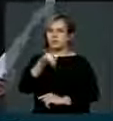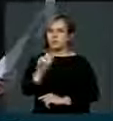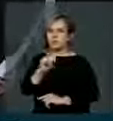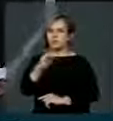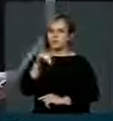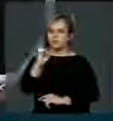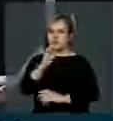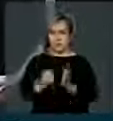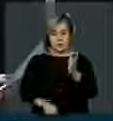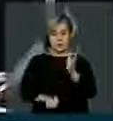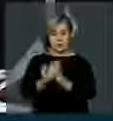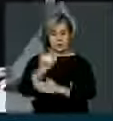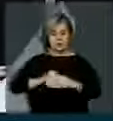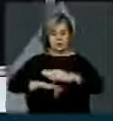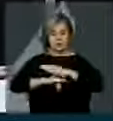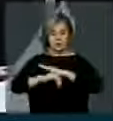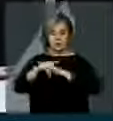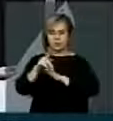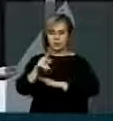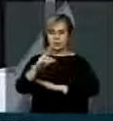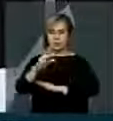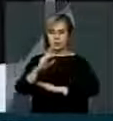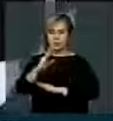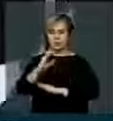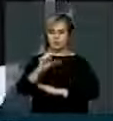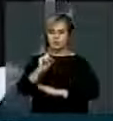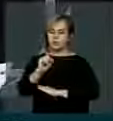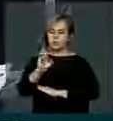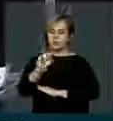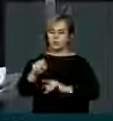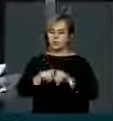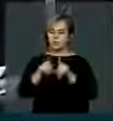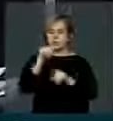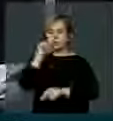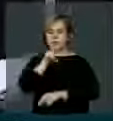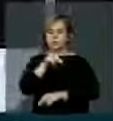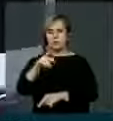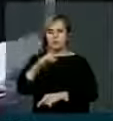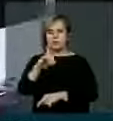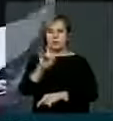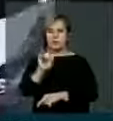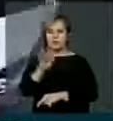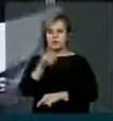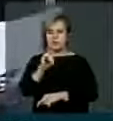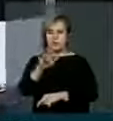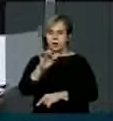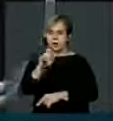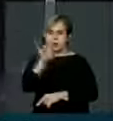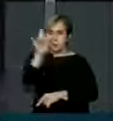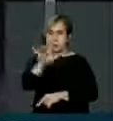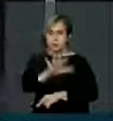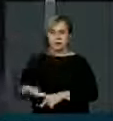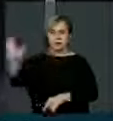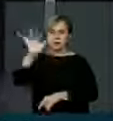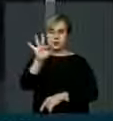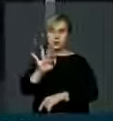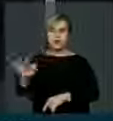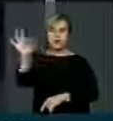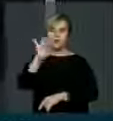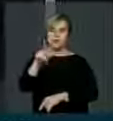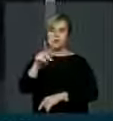criador do instituto processo da professora Cláudia claudini Fernandes de Araújo diretora geral da faculdade